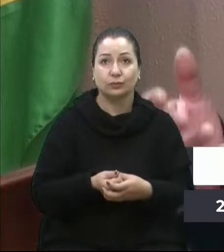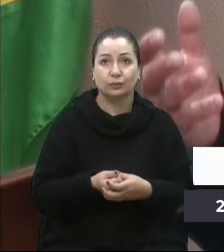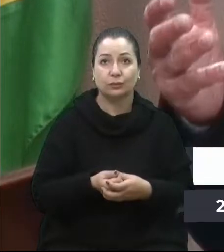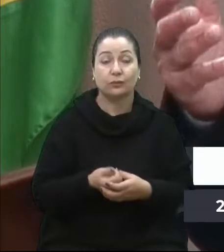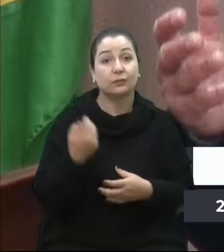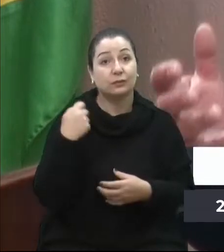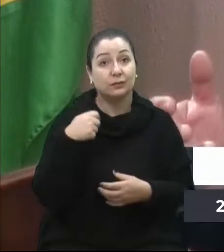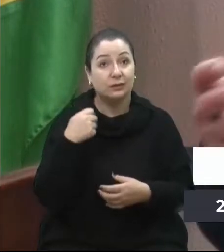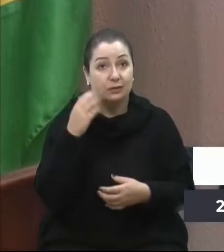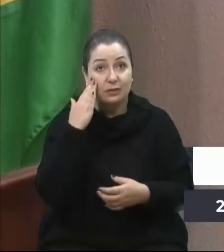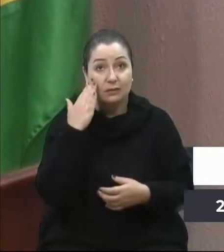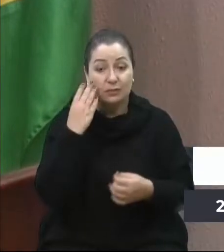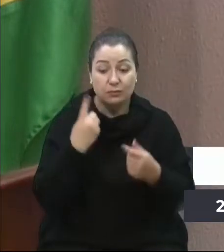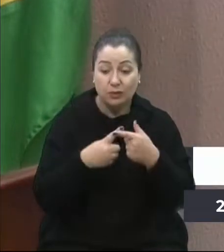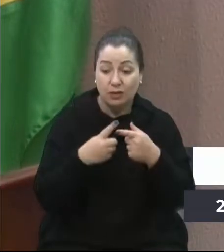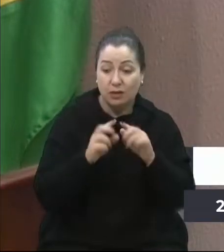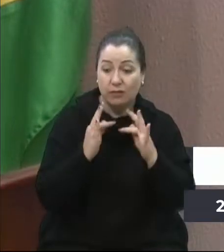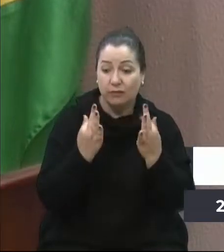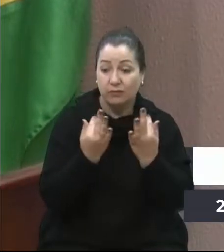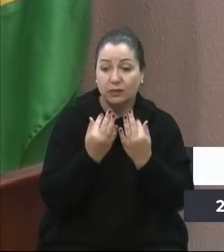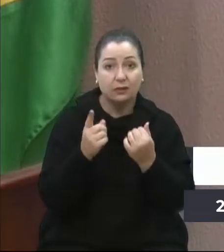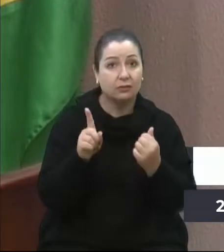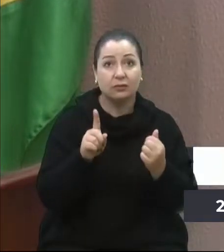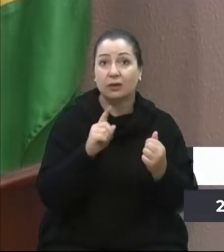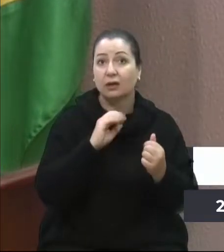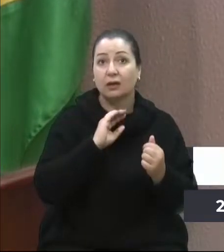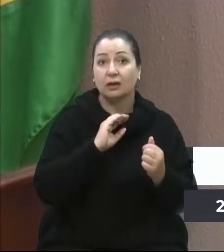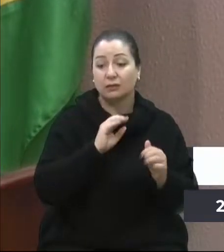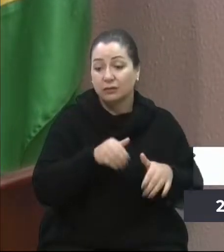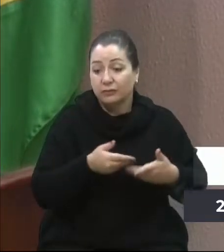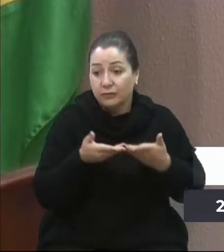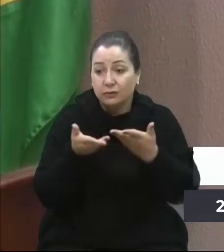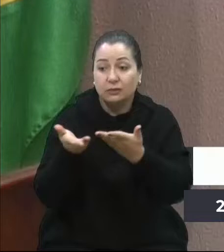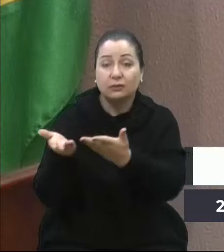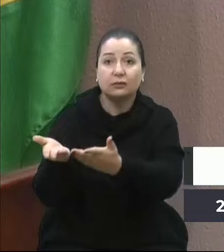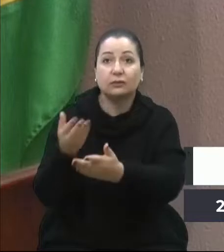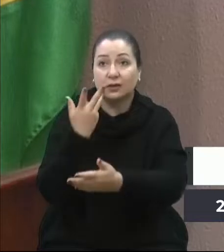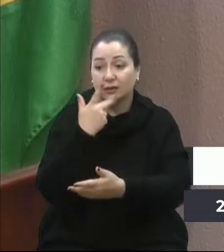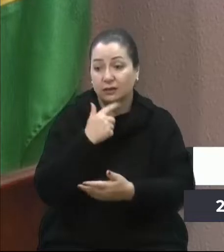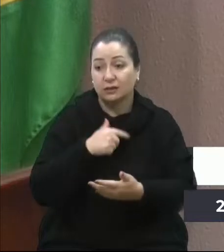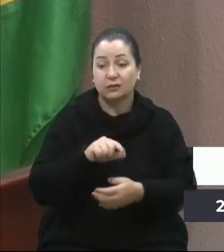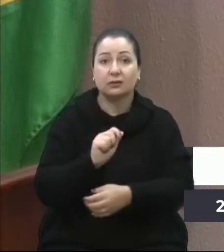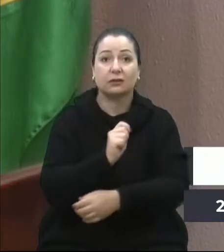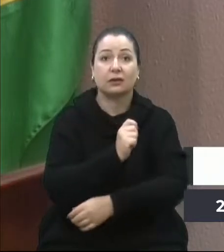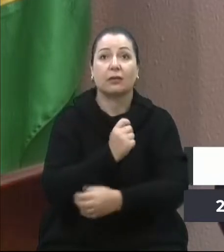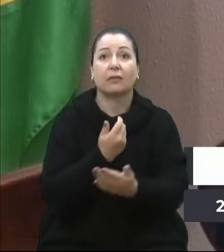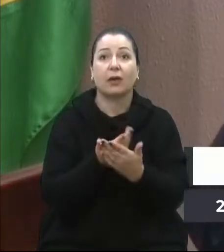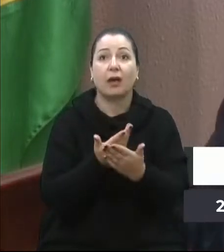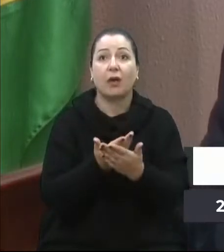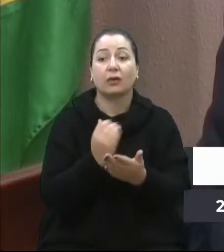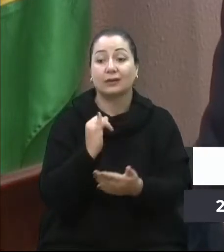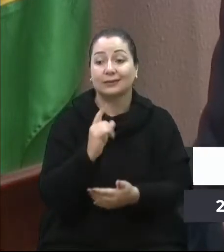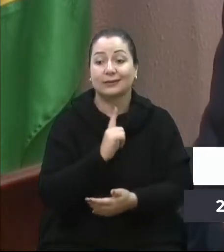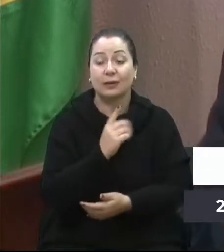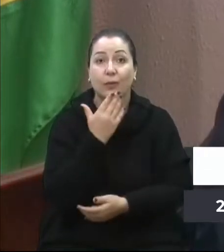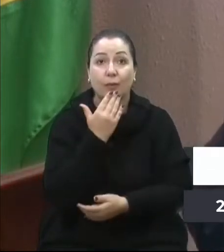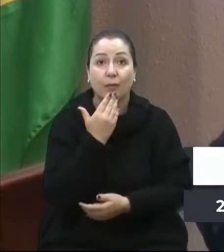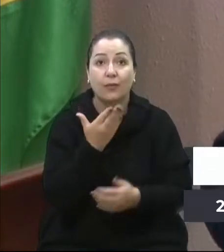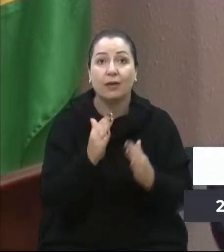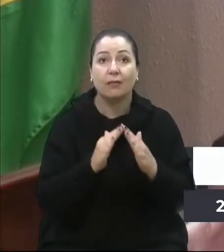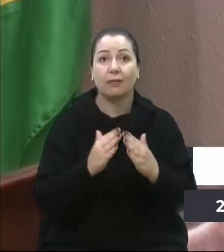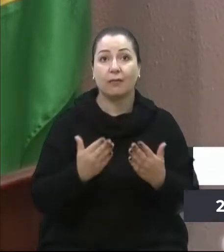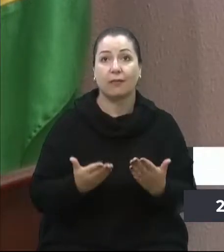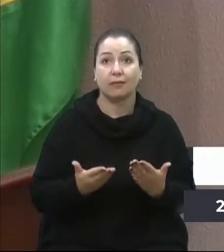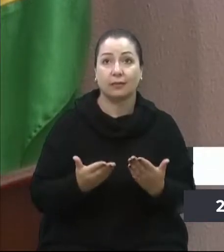Tem que saber por que a família não está mandando o aluno na aula. Se tem alimento em casa.